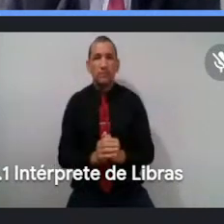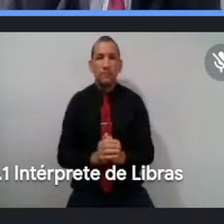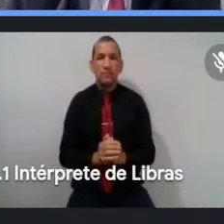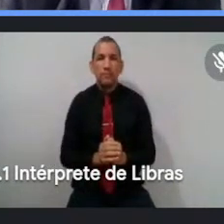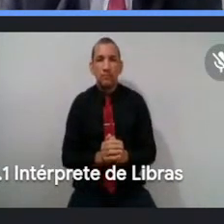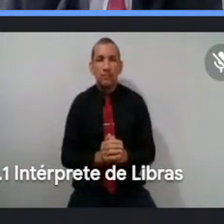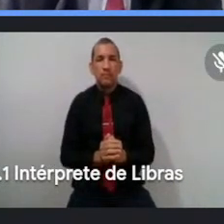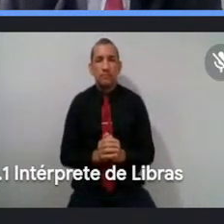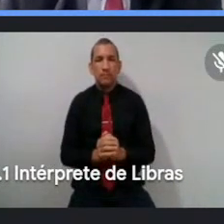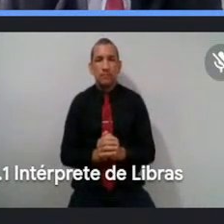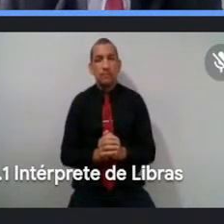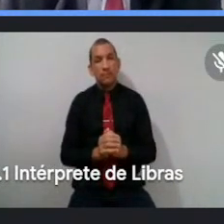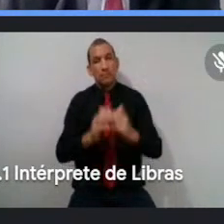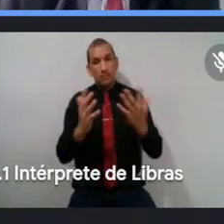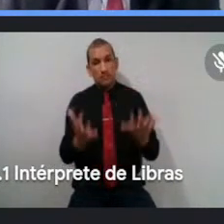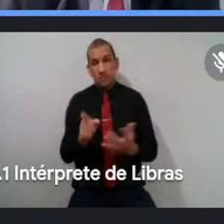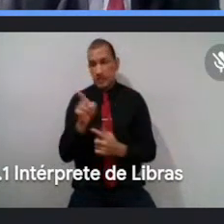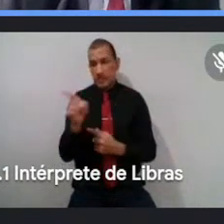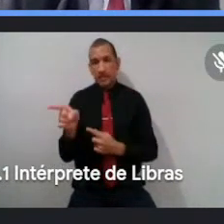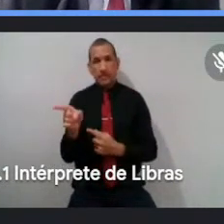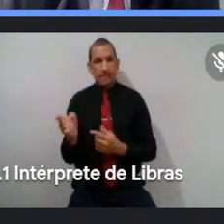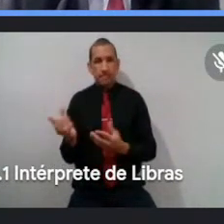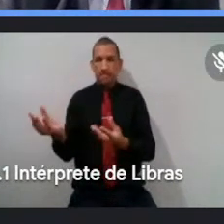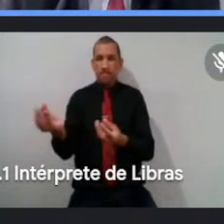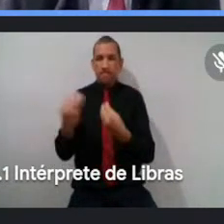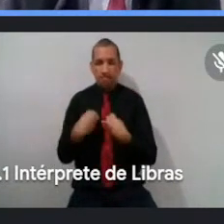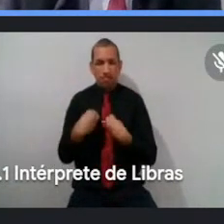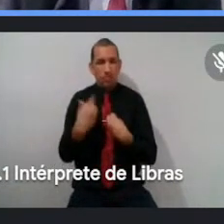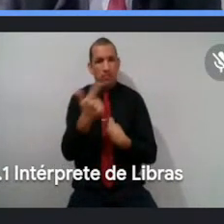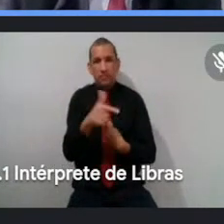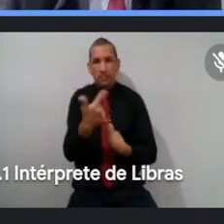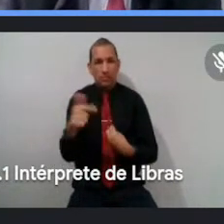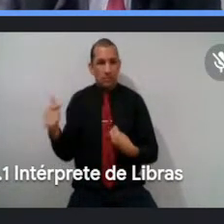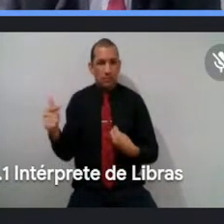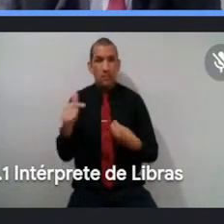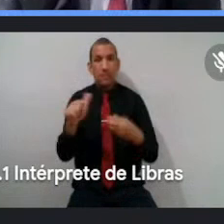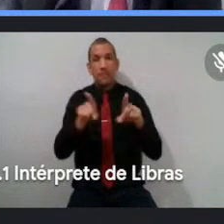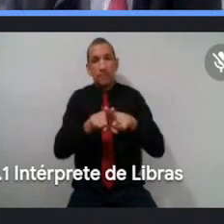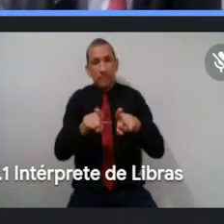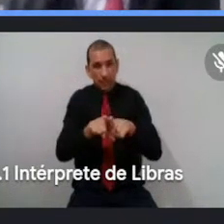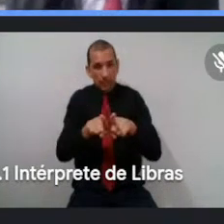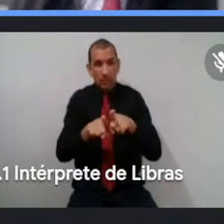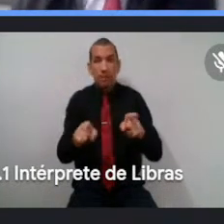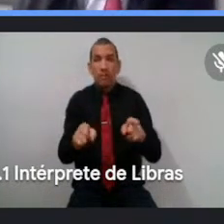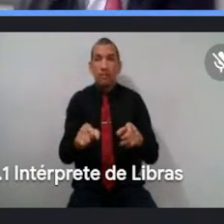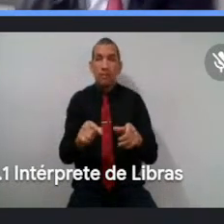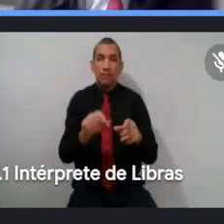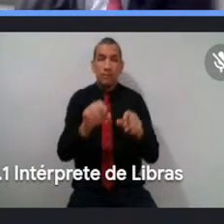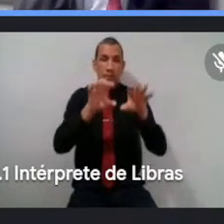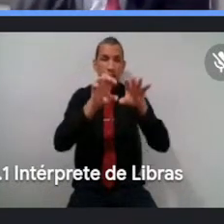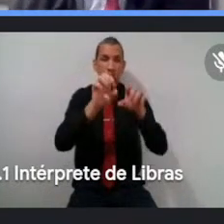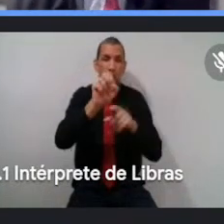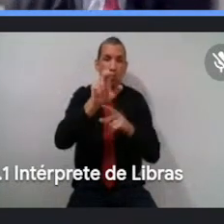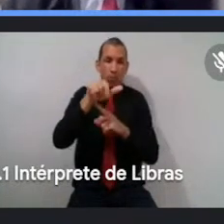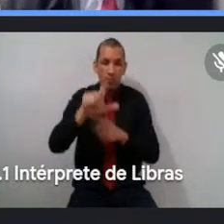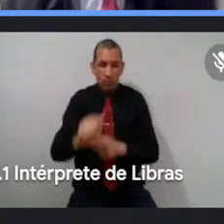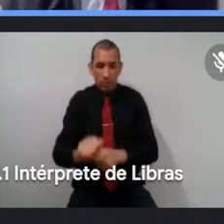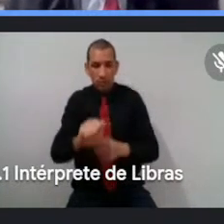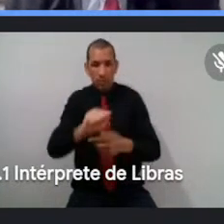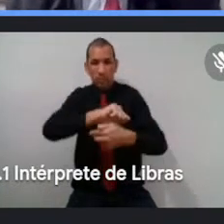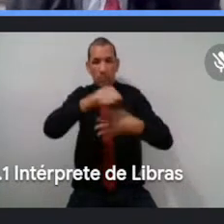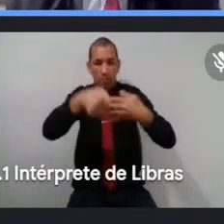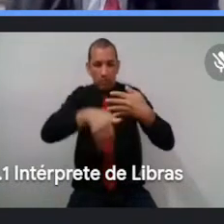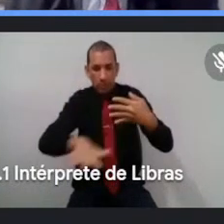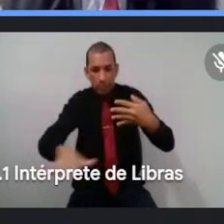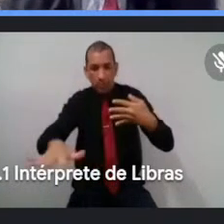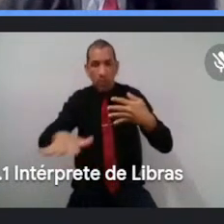e ele não foi atendido e eu também sinto aqui a súmula 42 né o